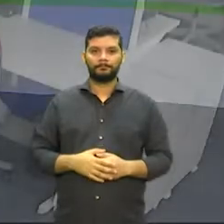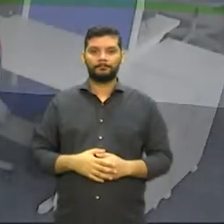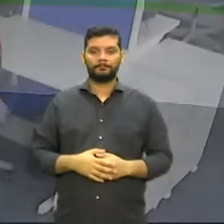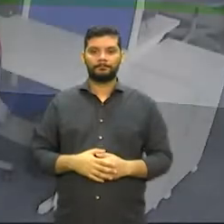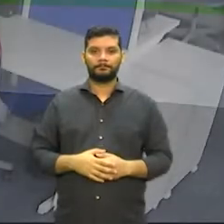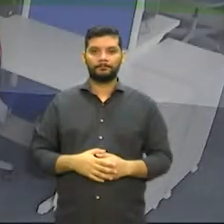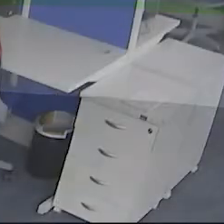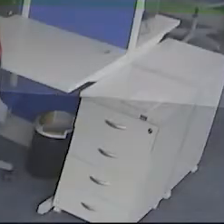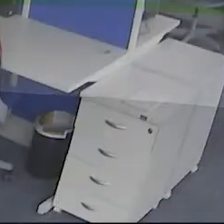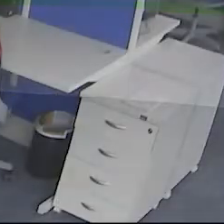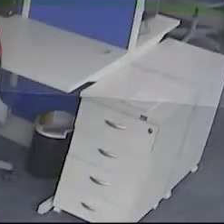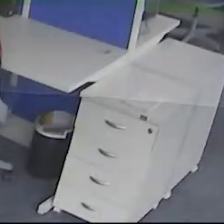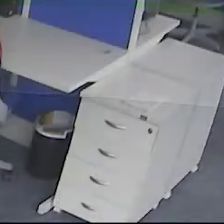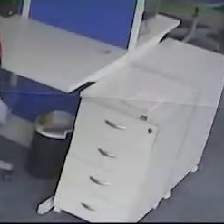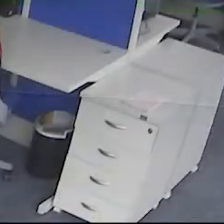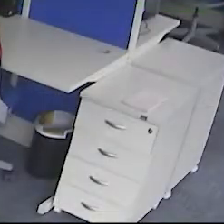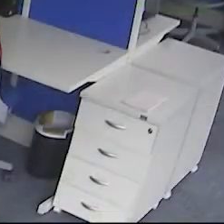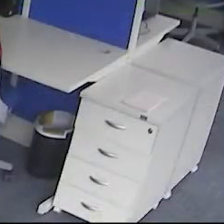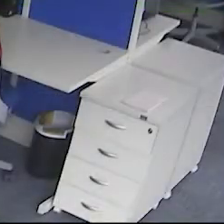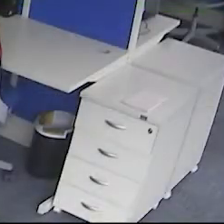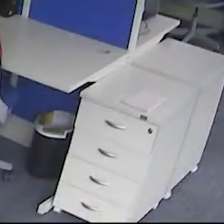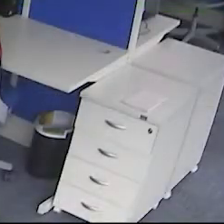aí